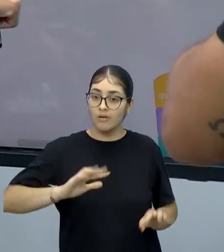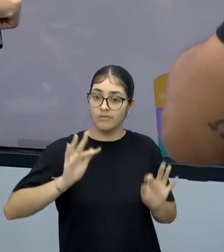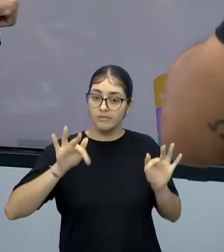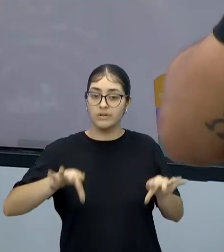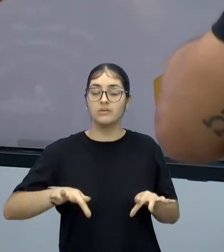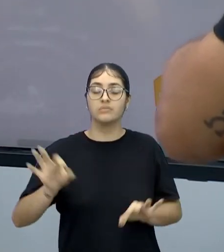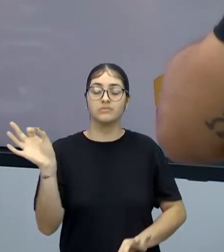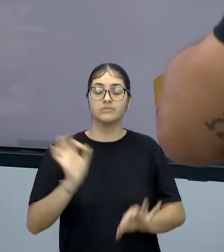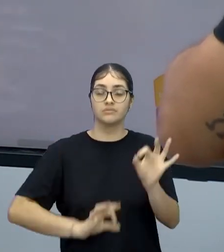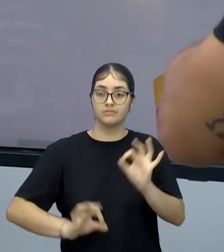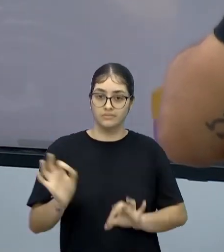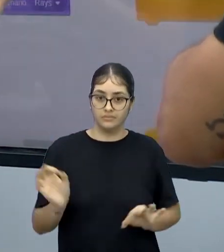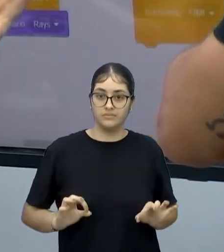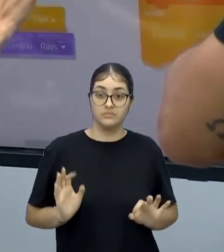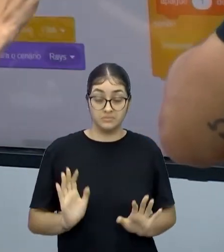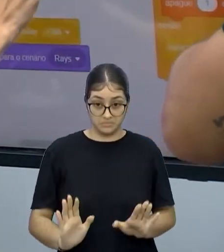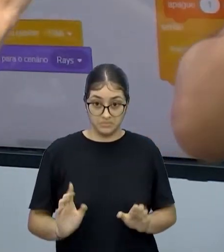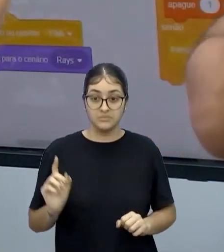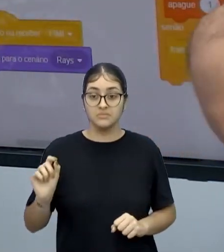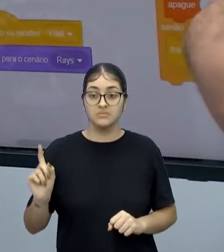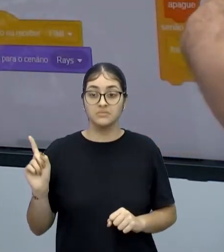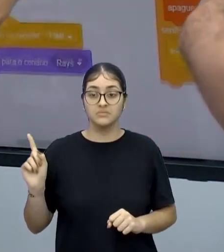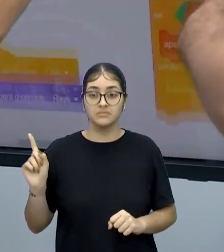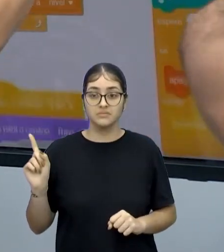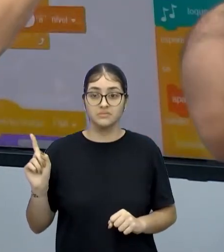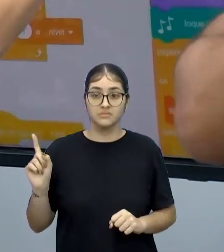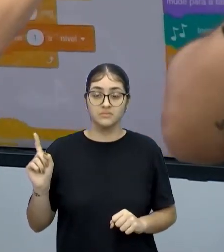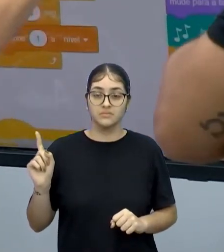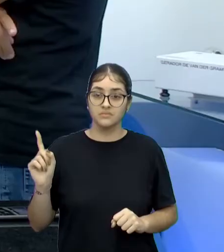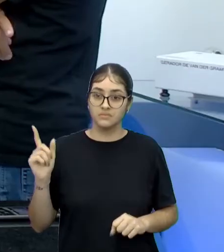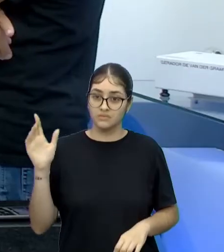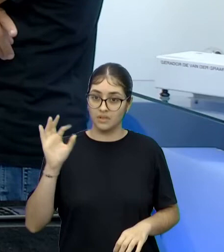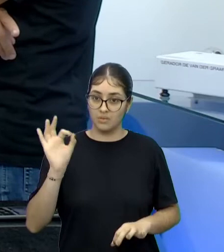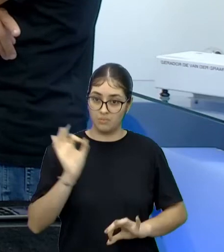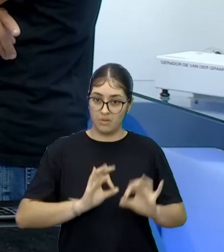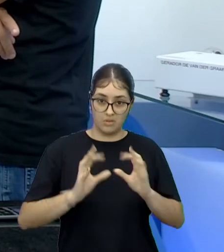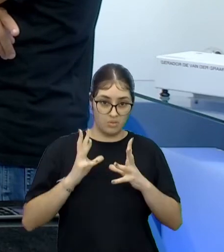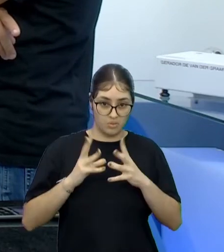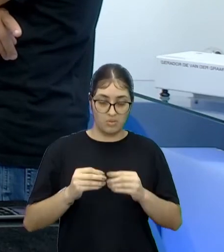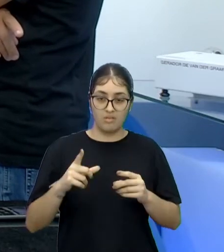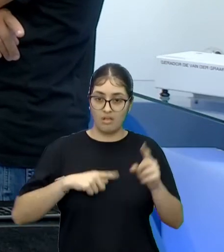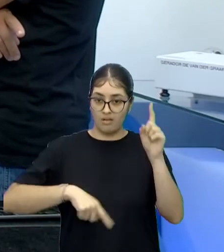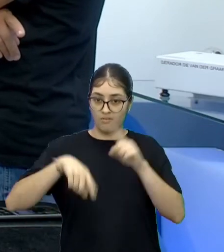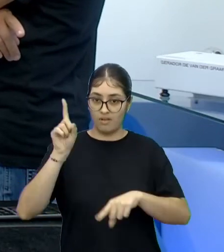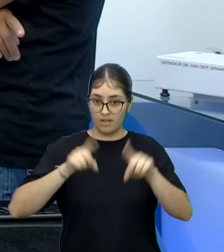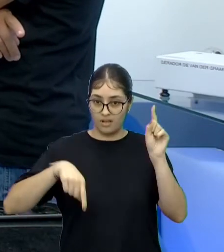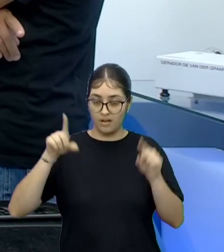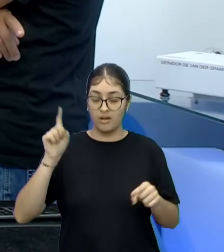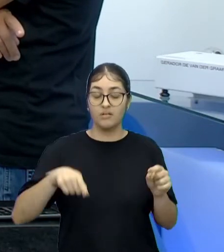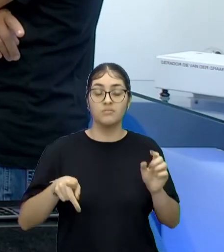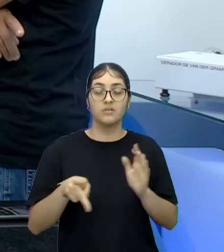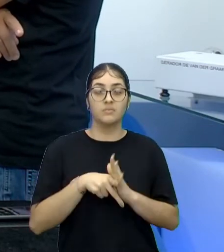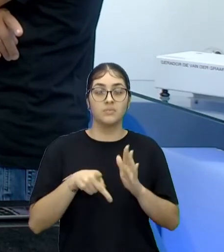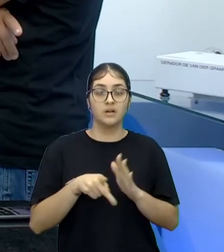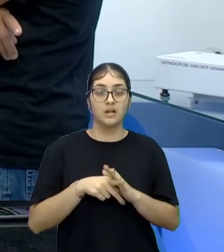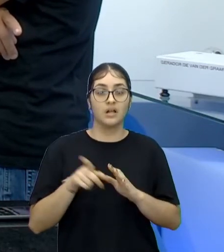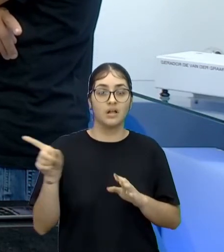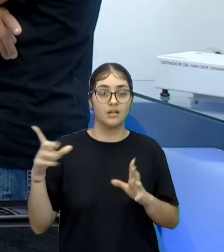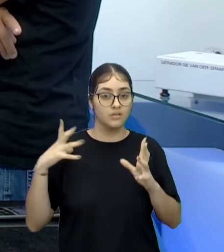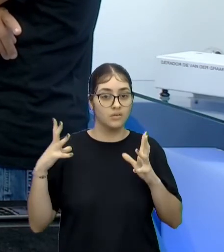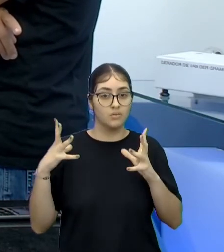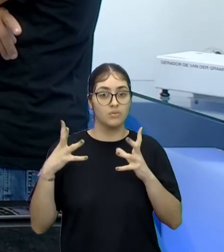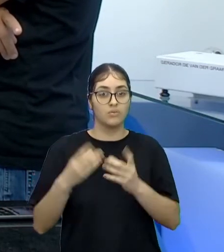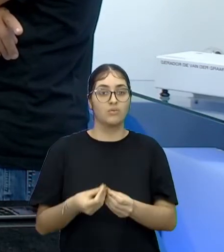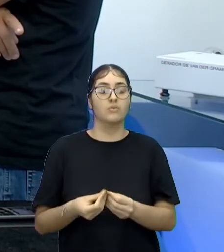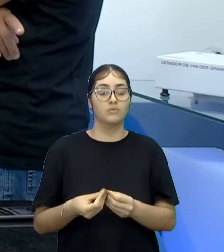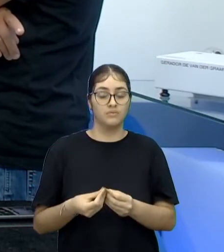o cenário. Mas aqui, ó, quando você programou tudo, colocou todas as variáveis, então a programação geral é aqui nesta